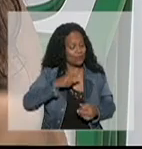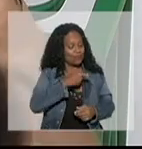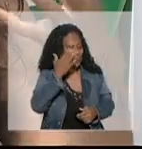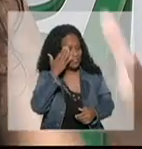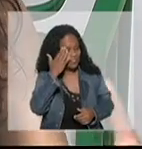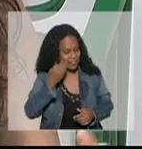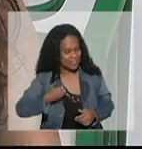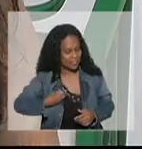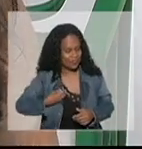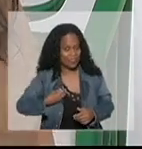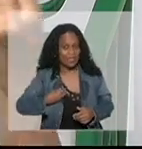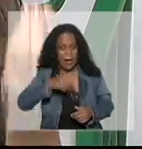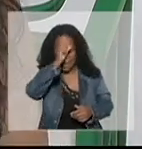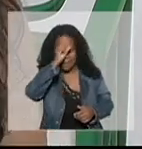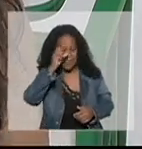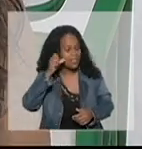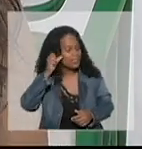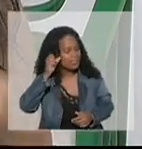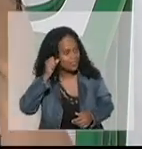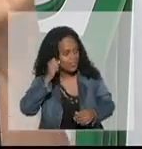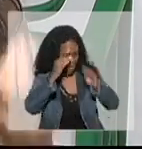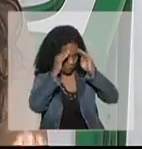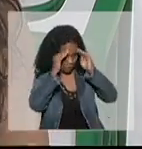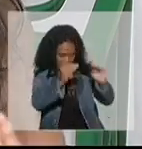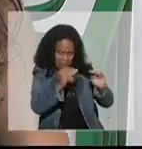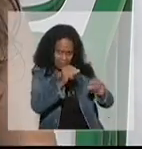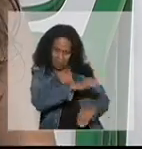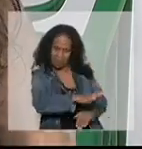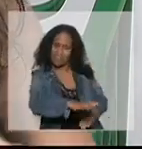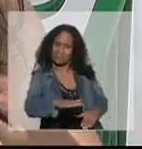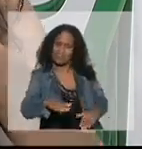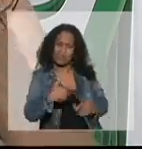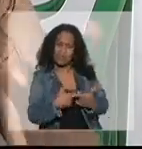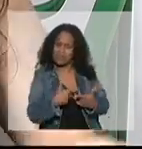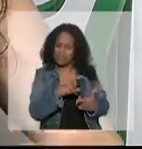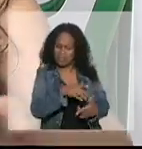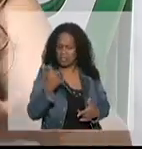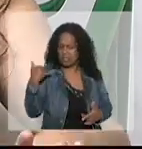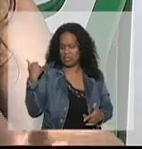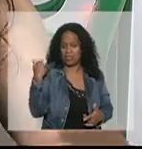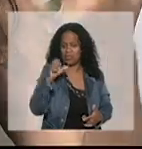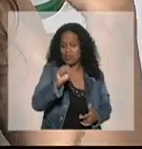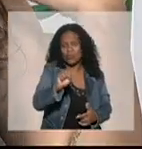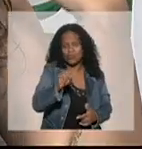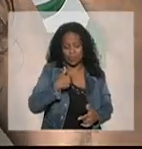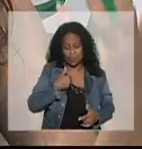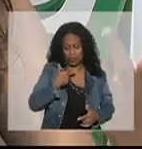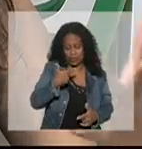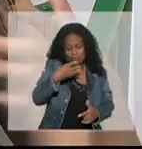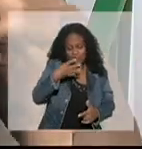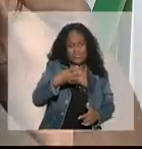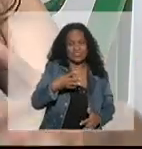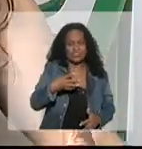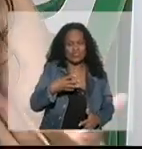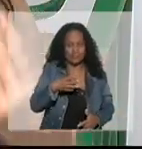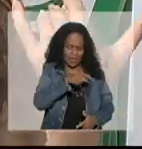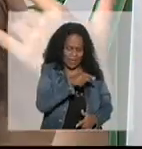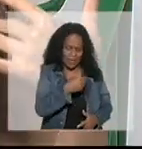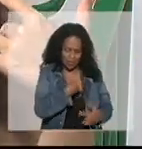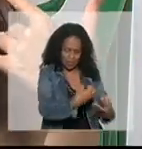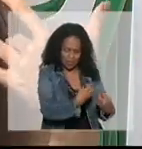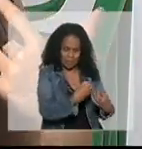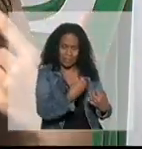vida, o que você entende. Escutar a criança e respeitar a criança. Não é porque ela tem 8 anos e eu tenho 24 que ela não vai